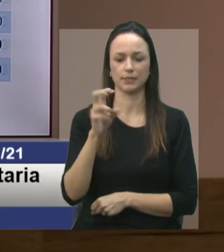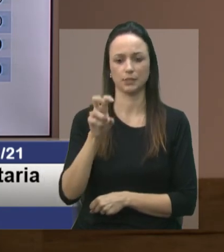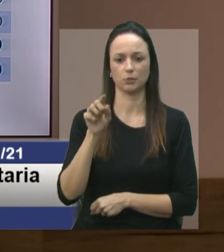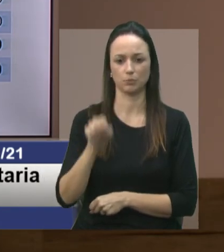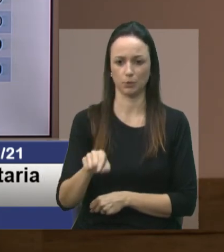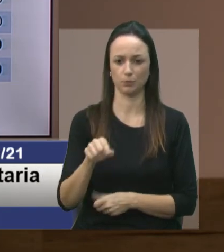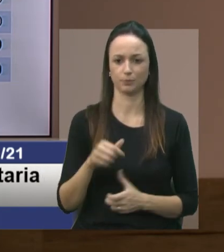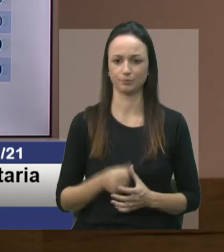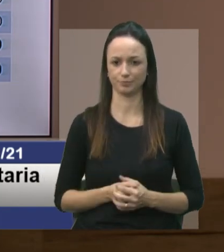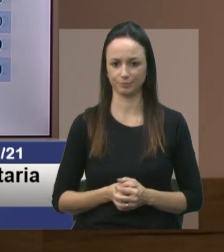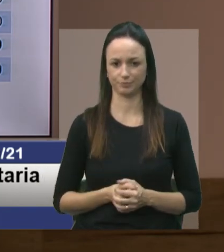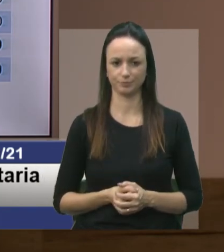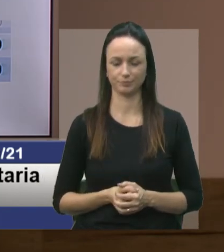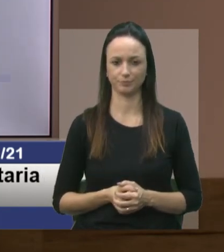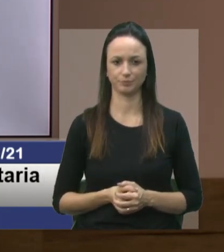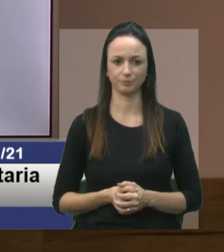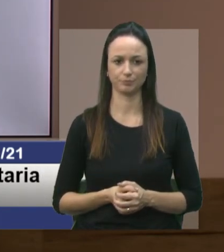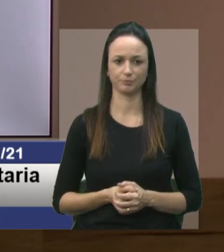R$ 471.945.000.